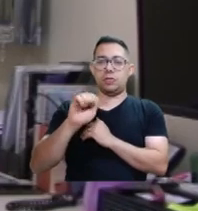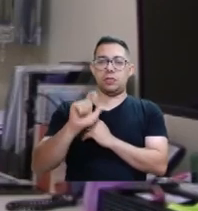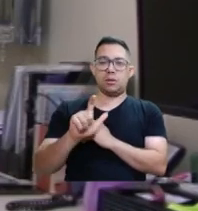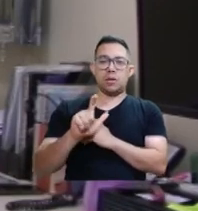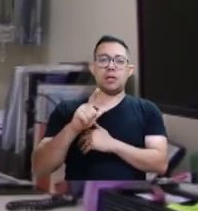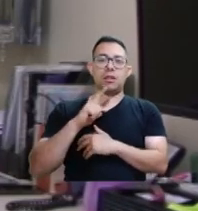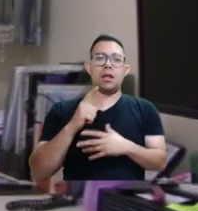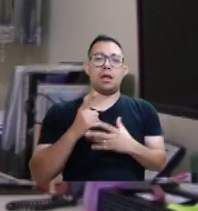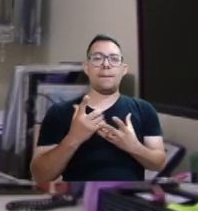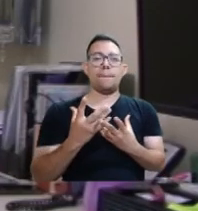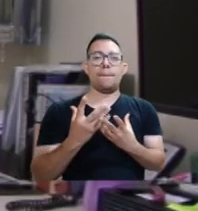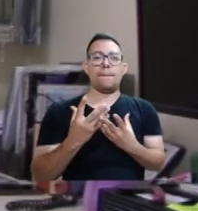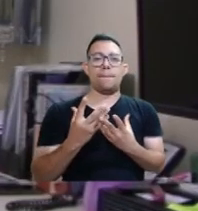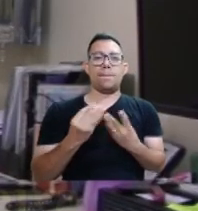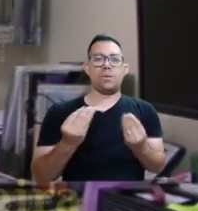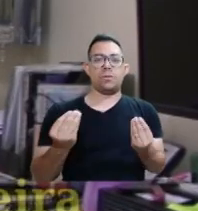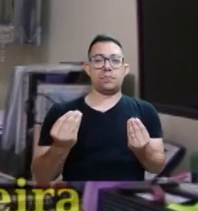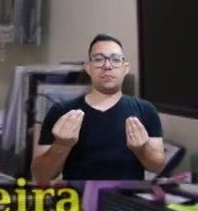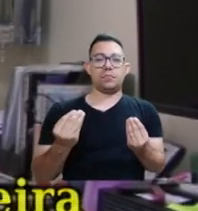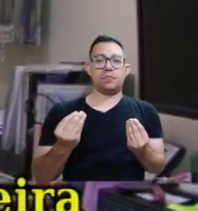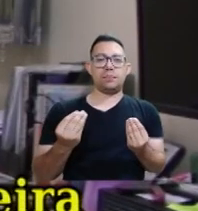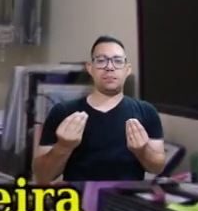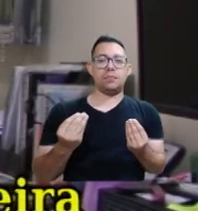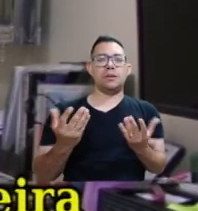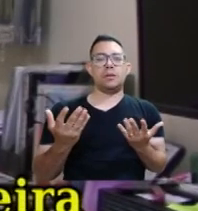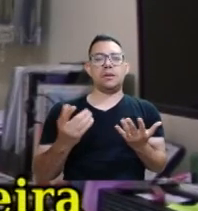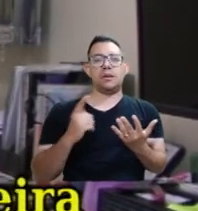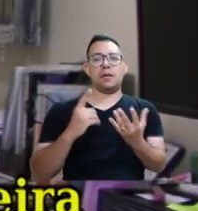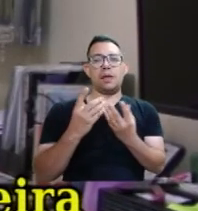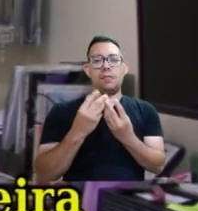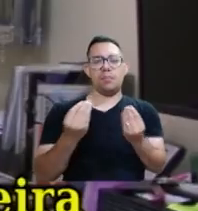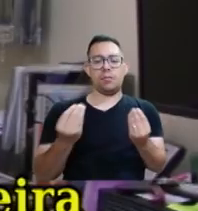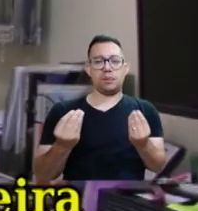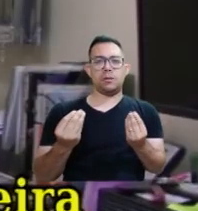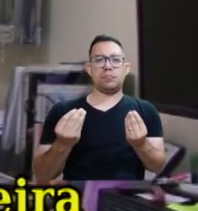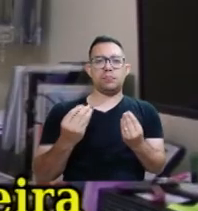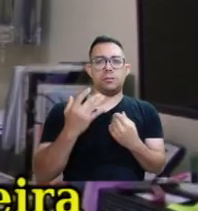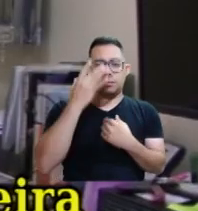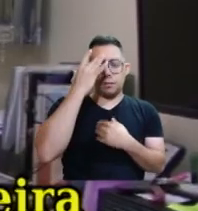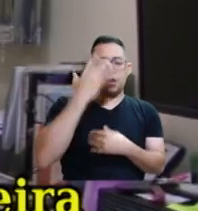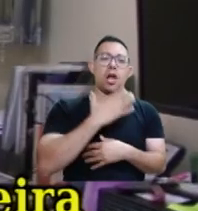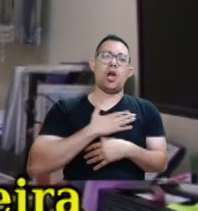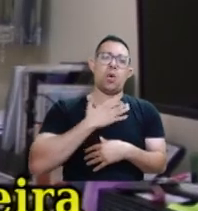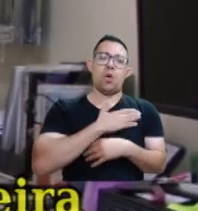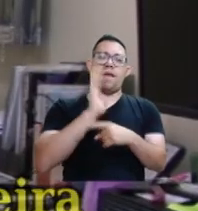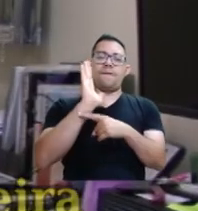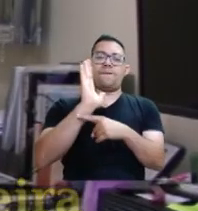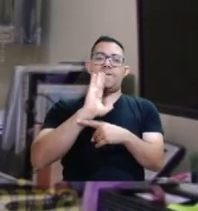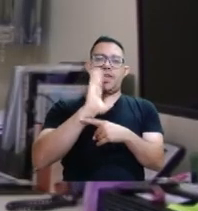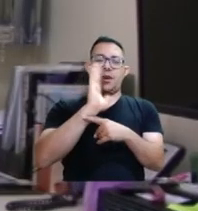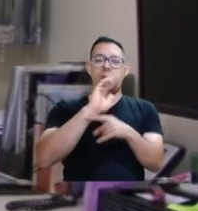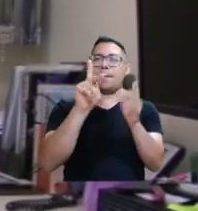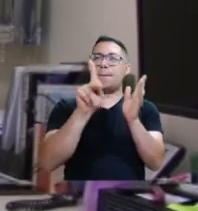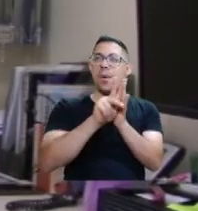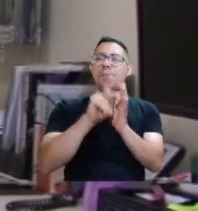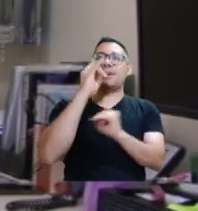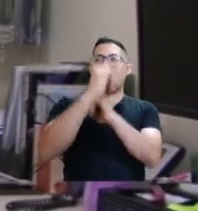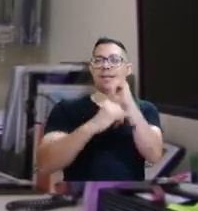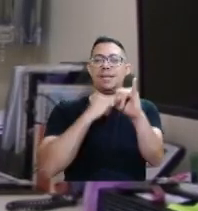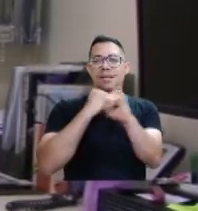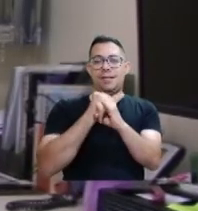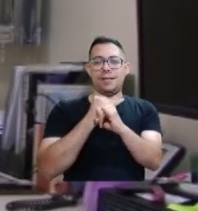versão digital das duas coisas, eu te garanto que a gente tem muito mais assinatura de streamings do que assinatura de e-books nas contas de